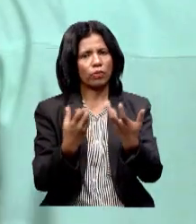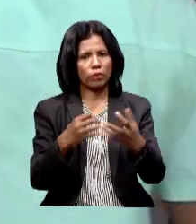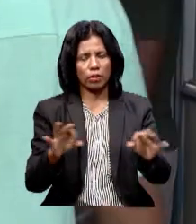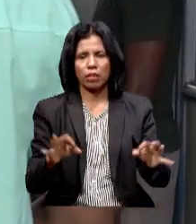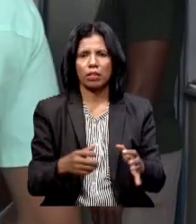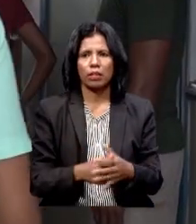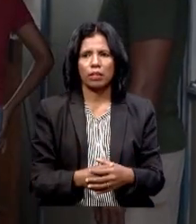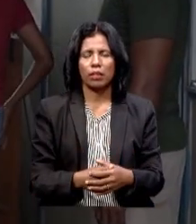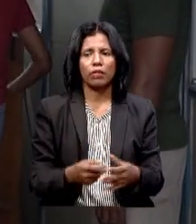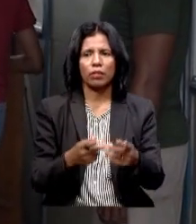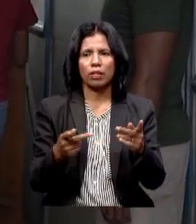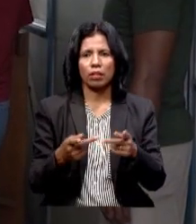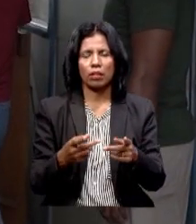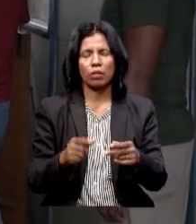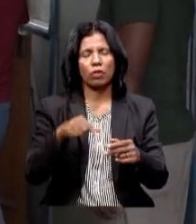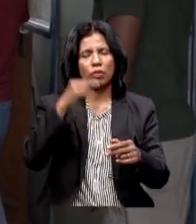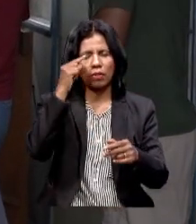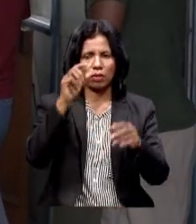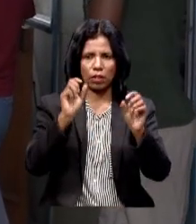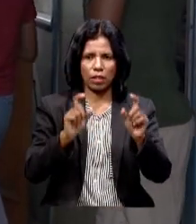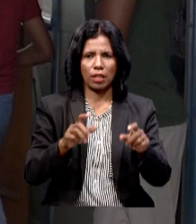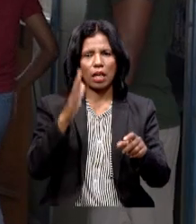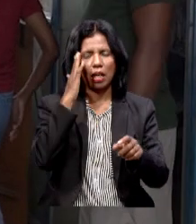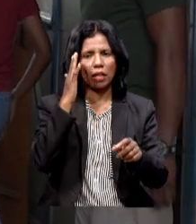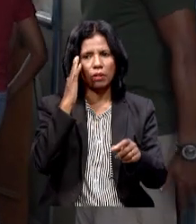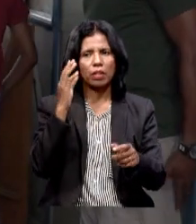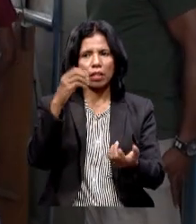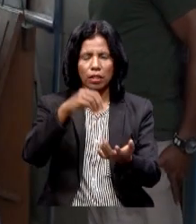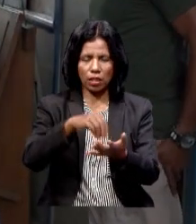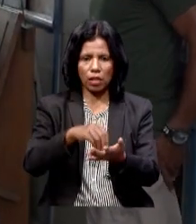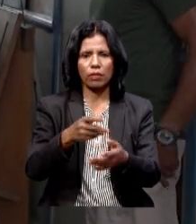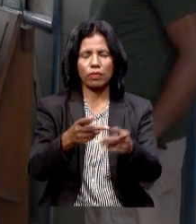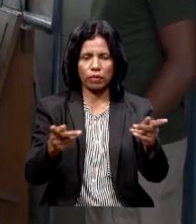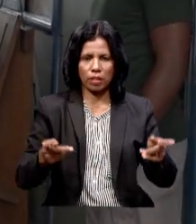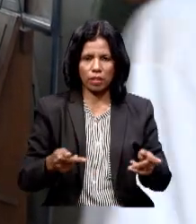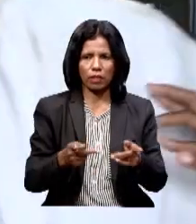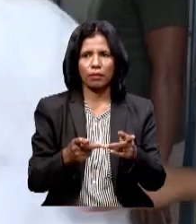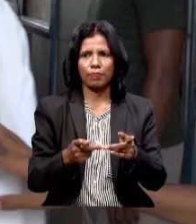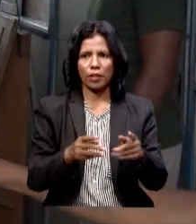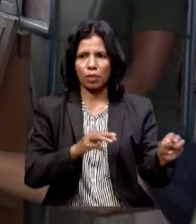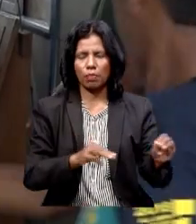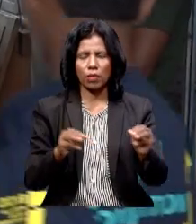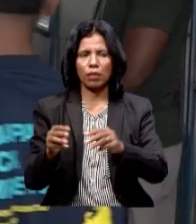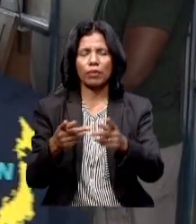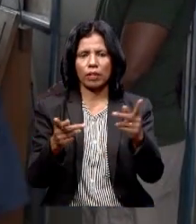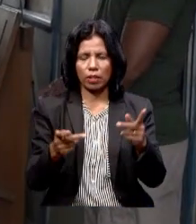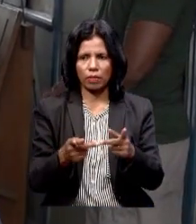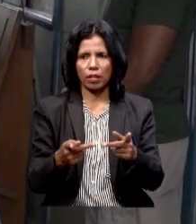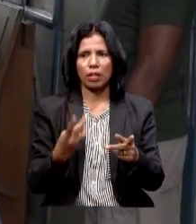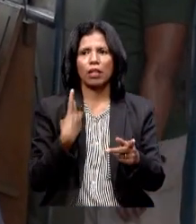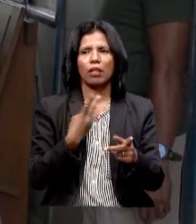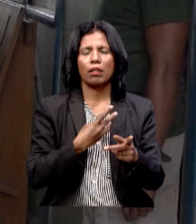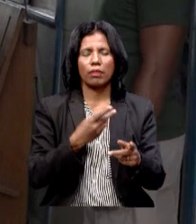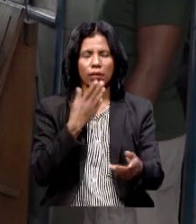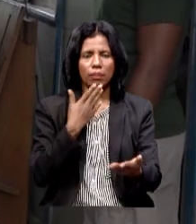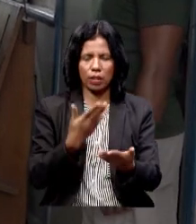O governo que está a nós, fazer bem a minha cara, a minha muda, a fazer bem,